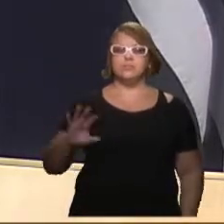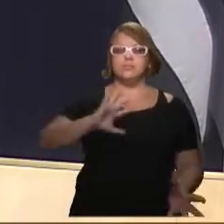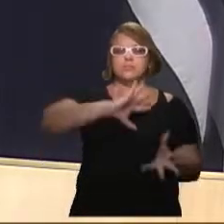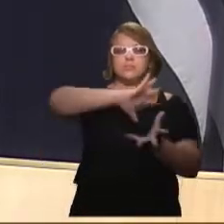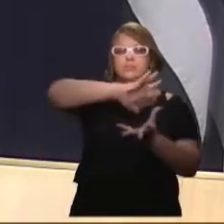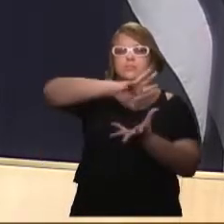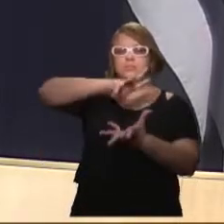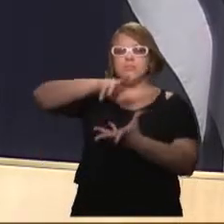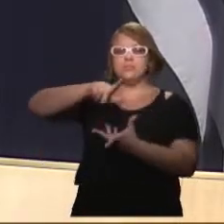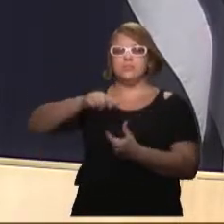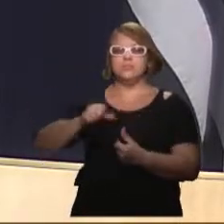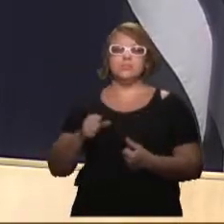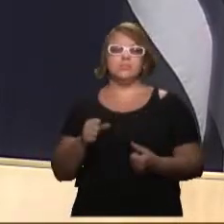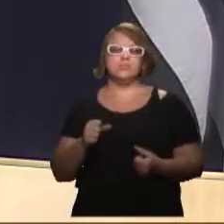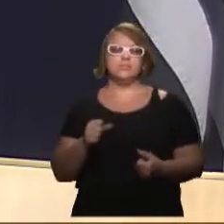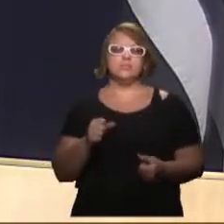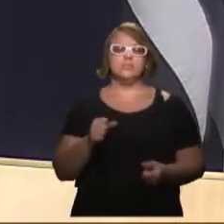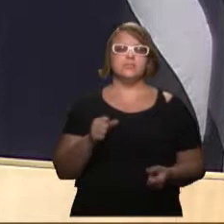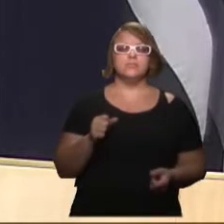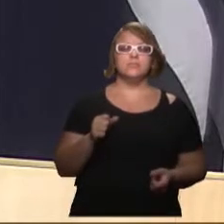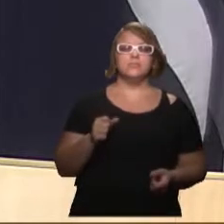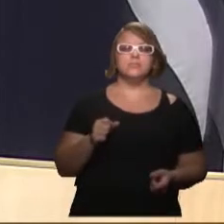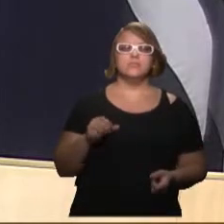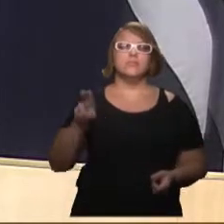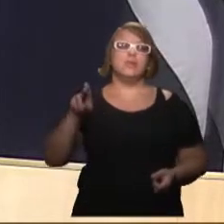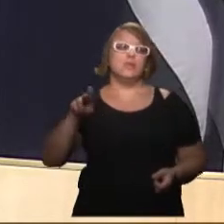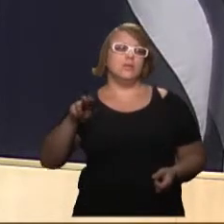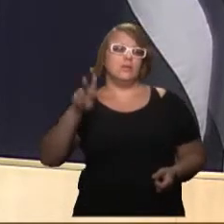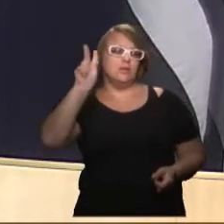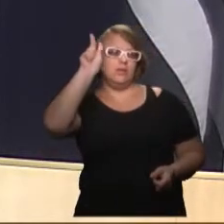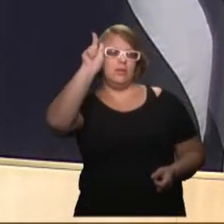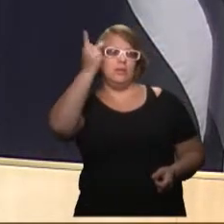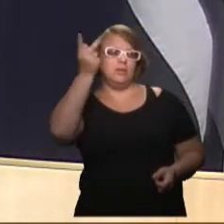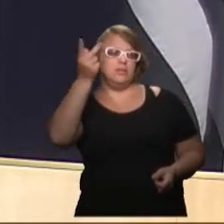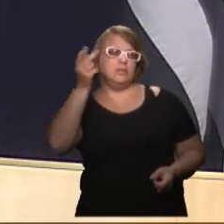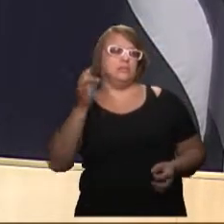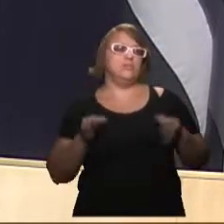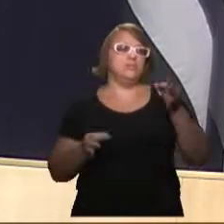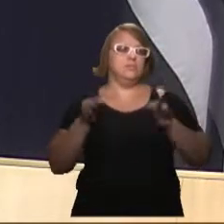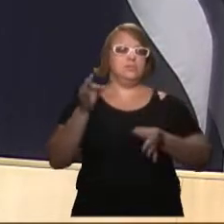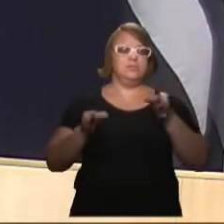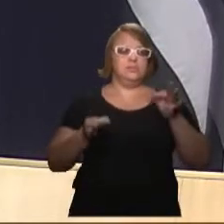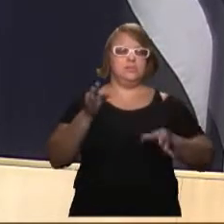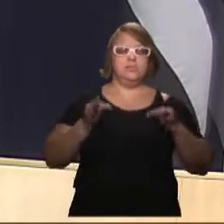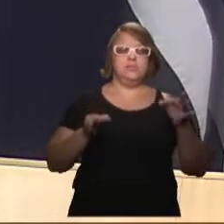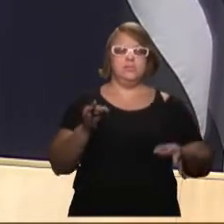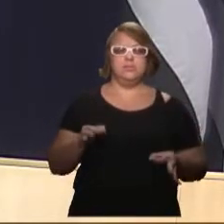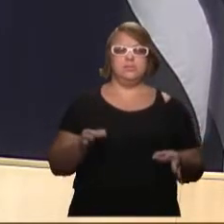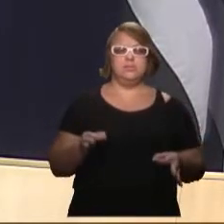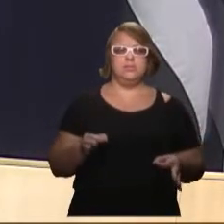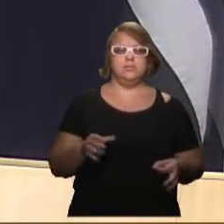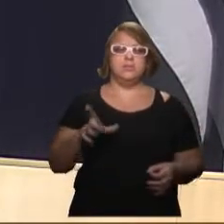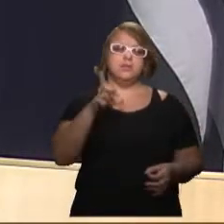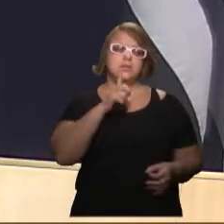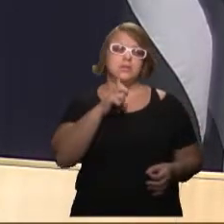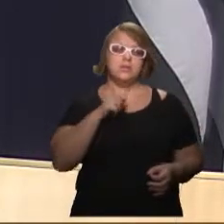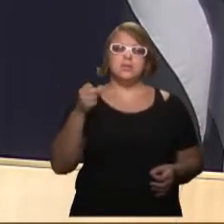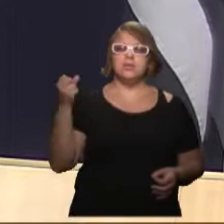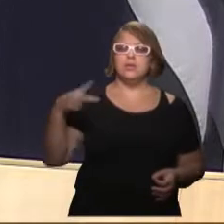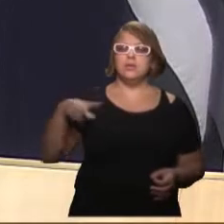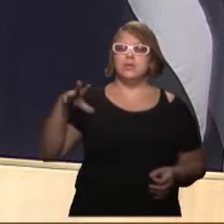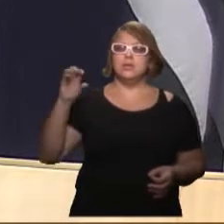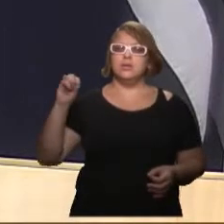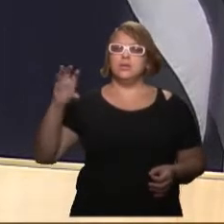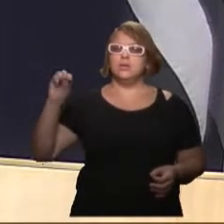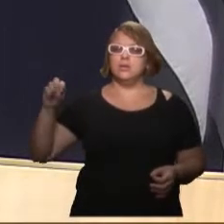história da justiça. Aqui no Brasil, que eu disse, você tem 200 milhões de brasileiros e